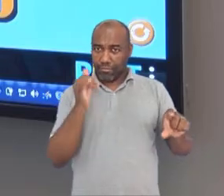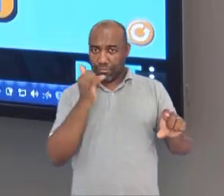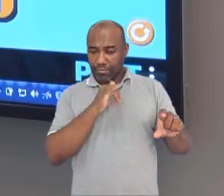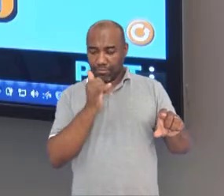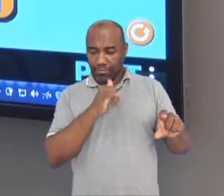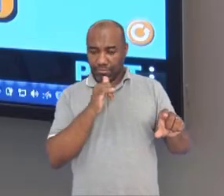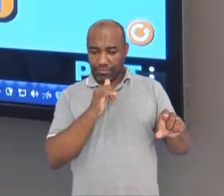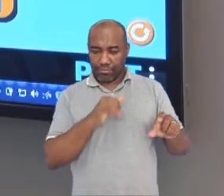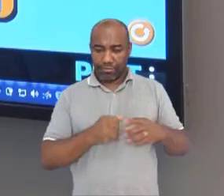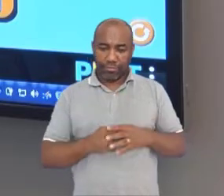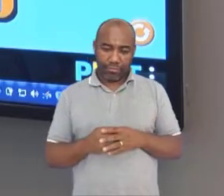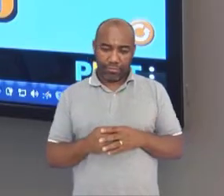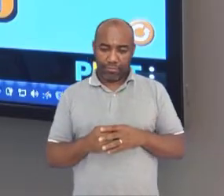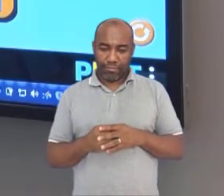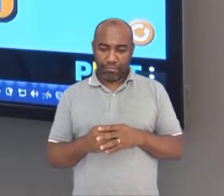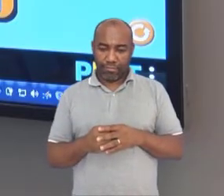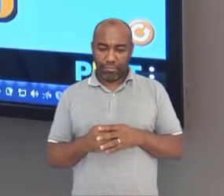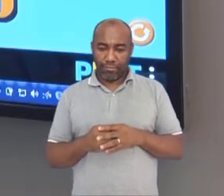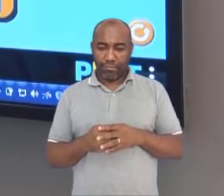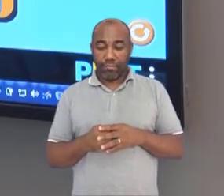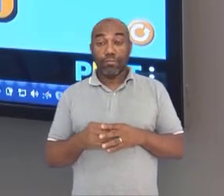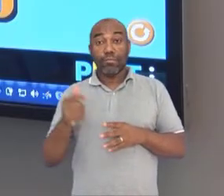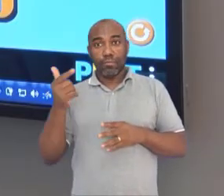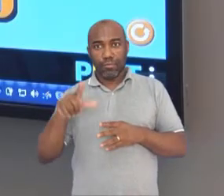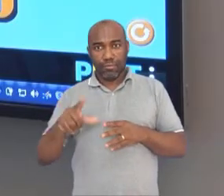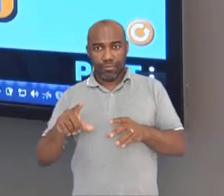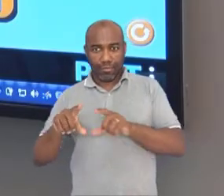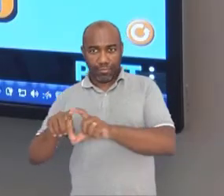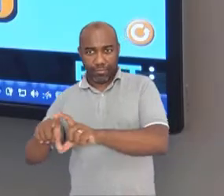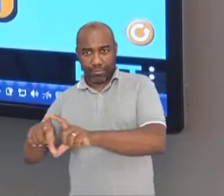bateria, U igual a